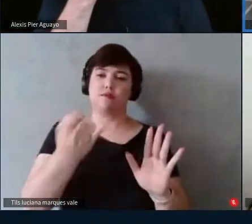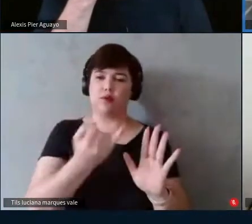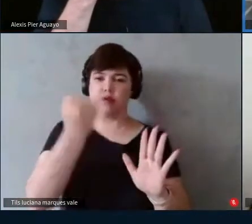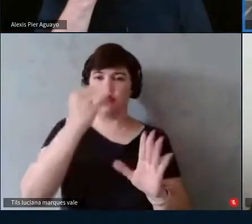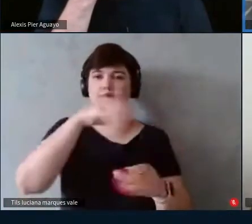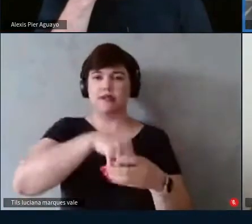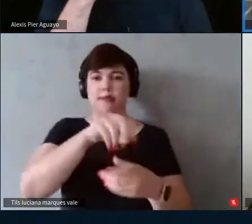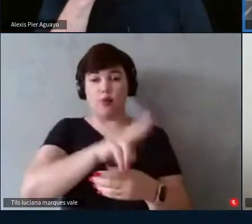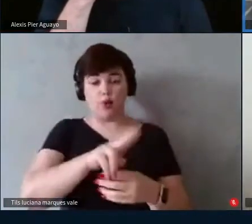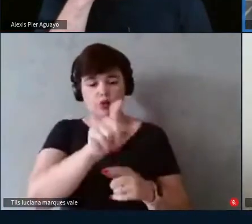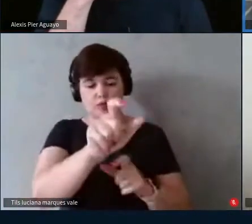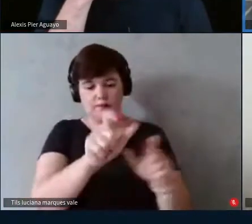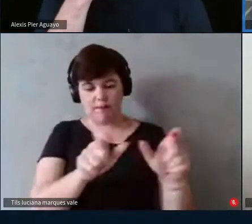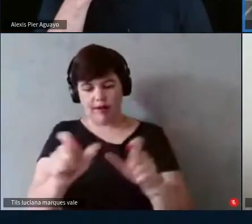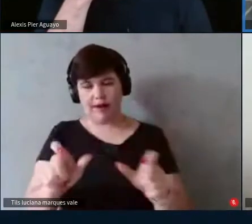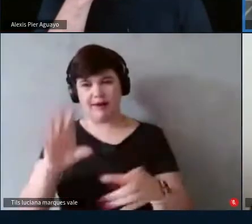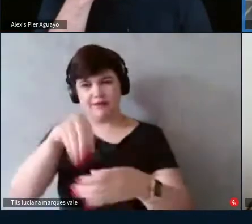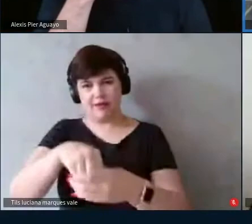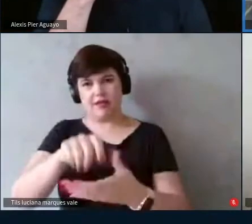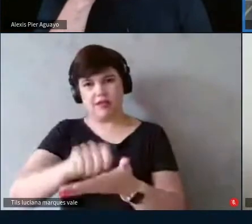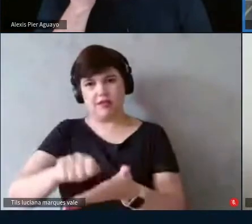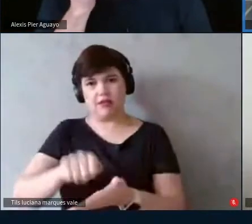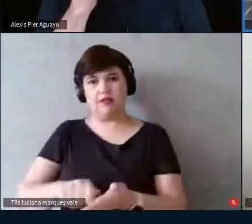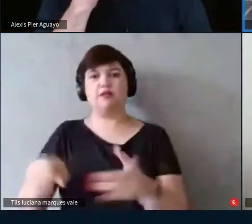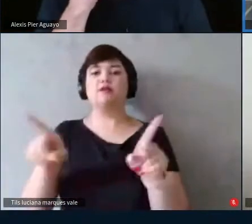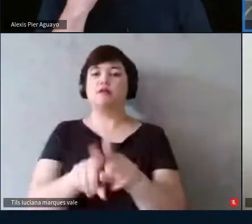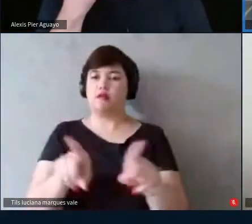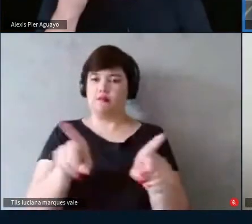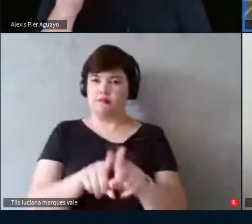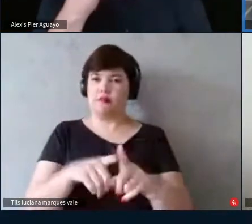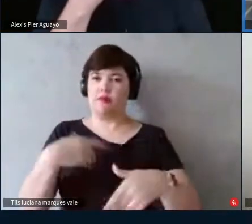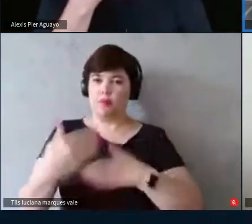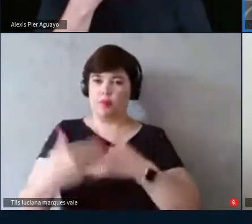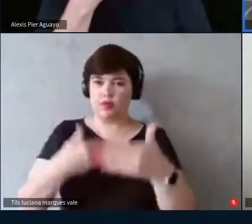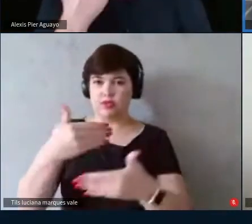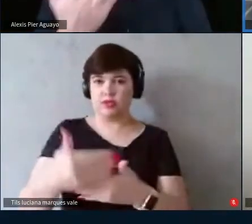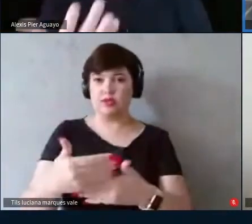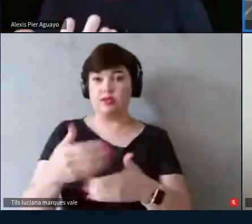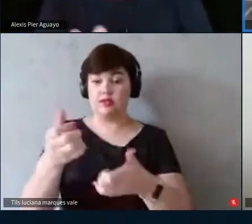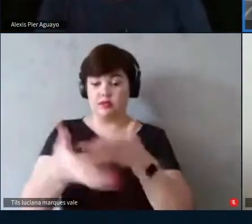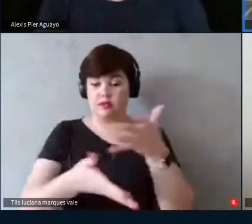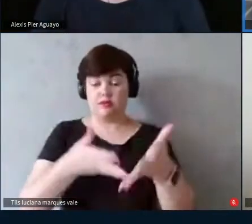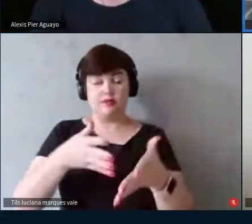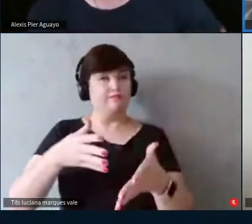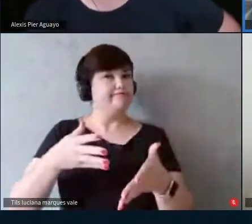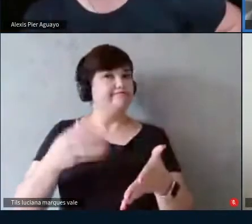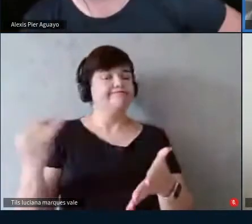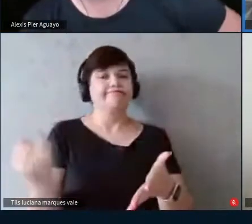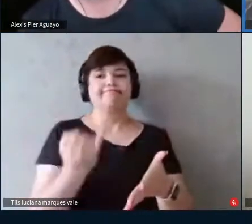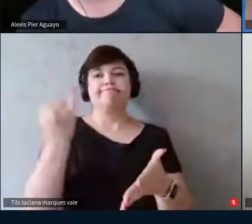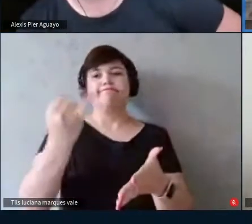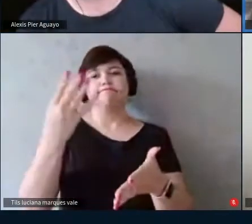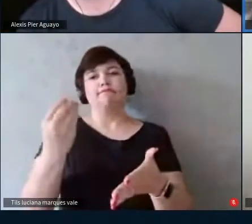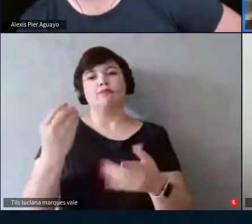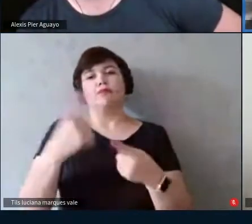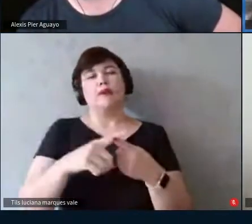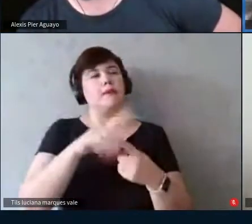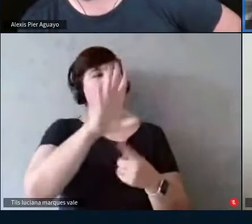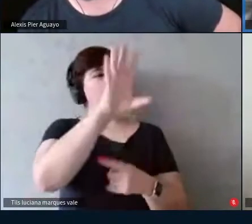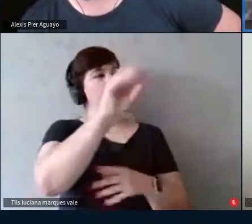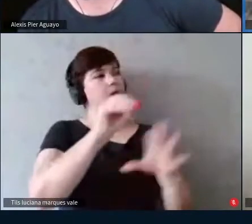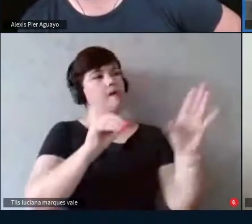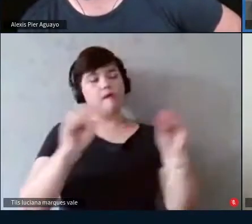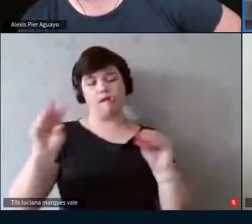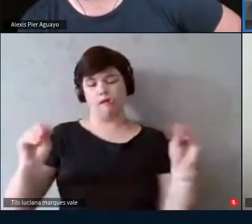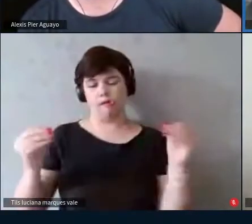uso das palavras na escrita desse processo de língua de sinais é mais importante ainda, porque às vezes a gente